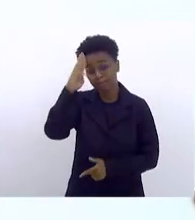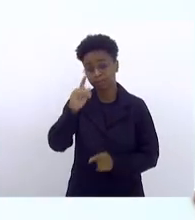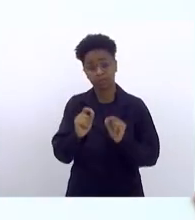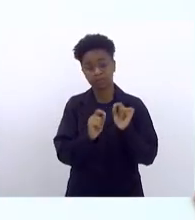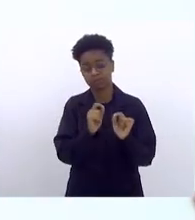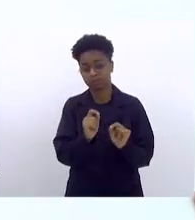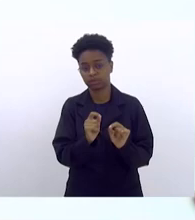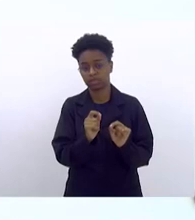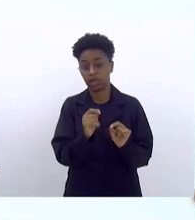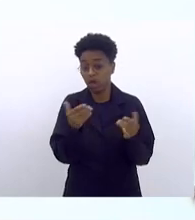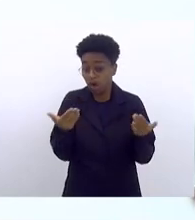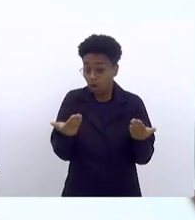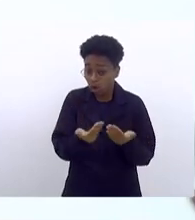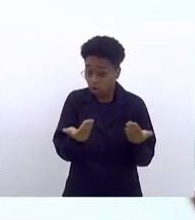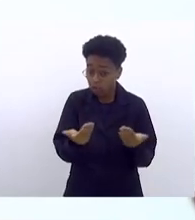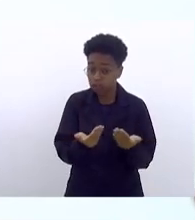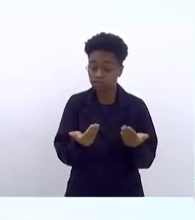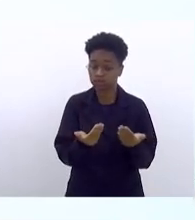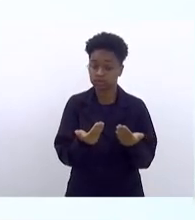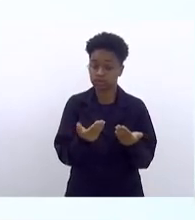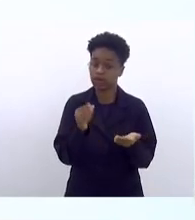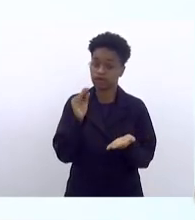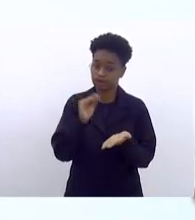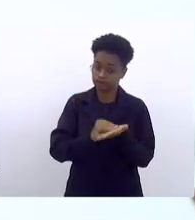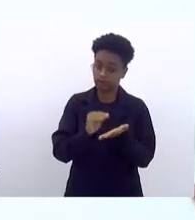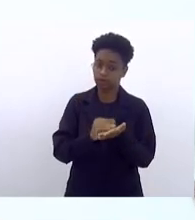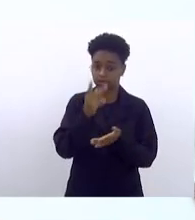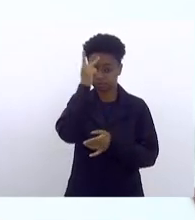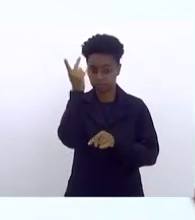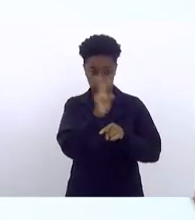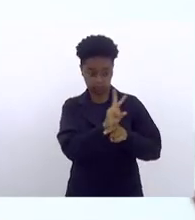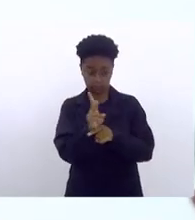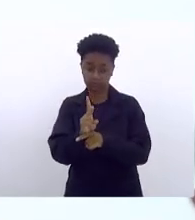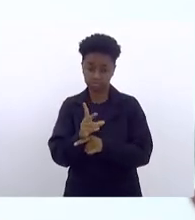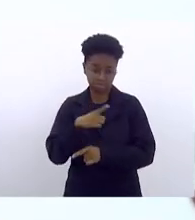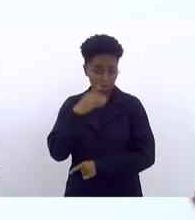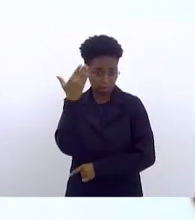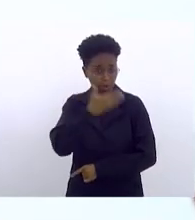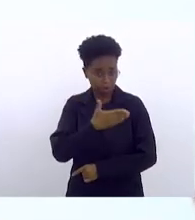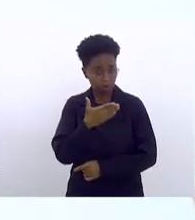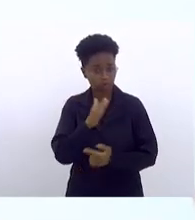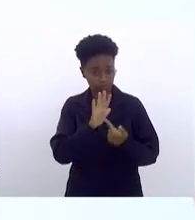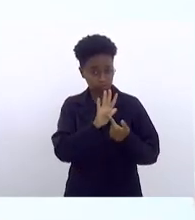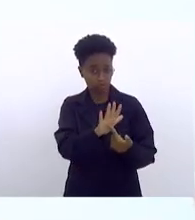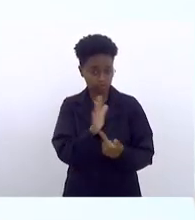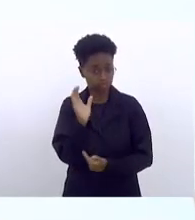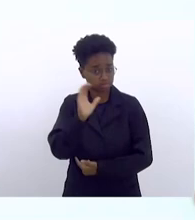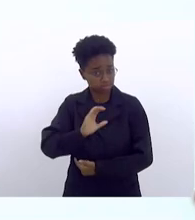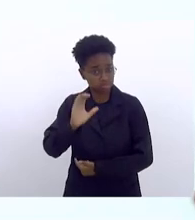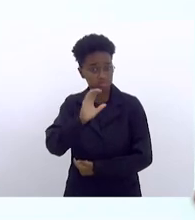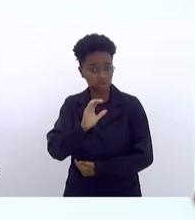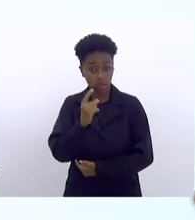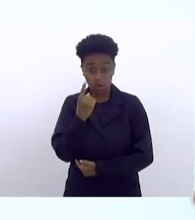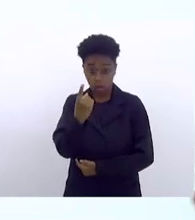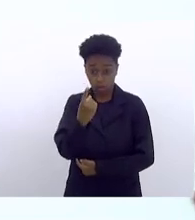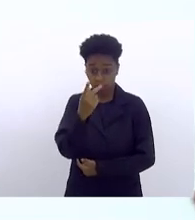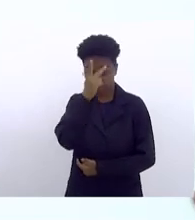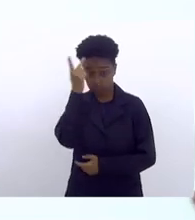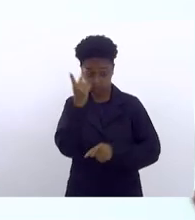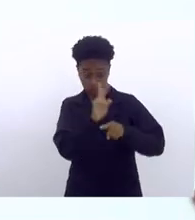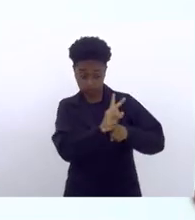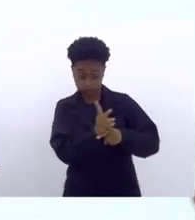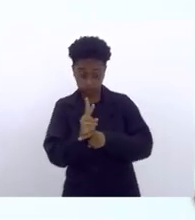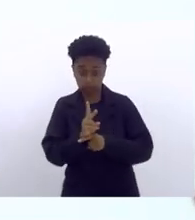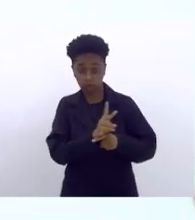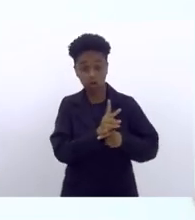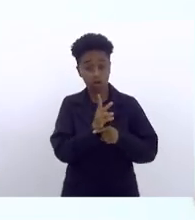que hoje falta inspetor está comprovado cientificamente que um inspetor de aluno ou um profissional